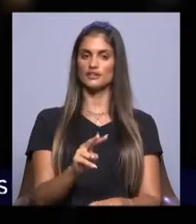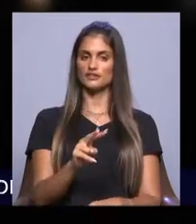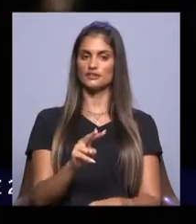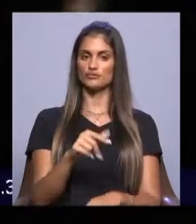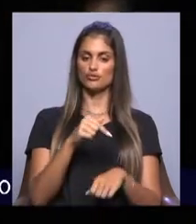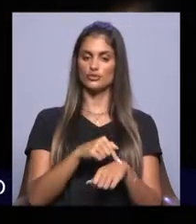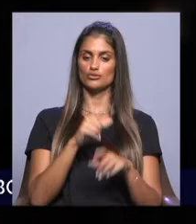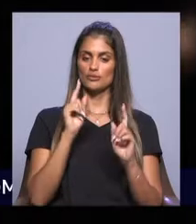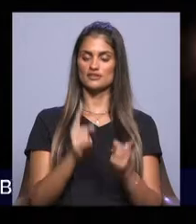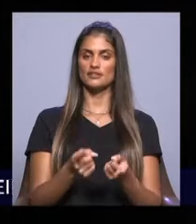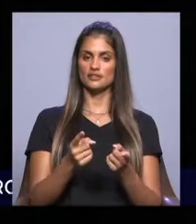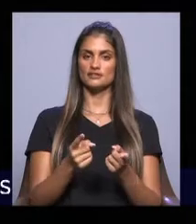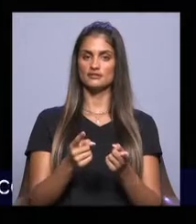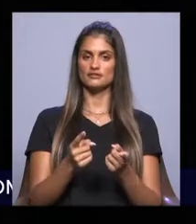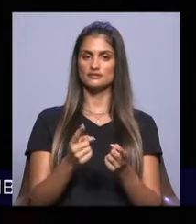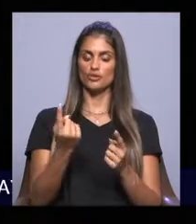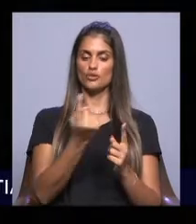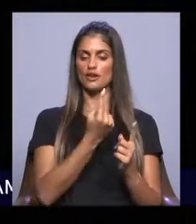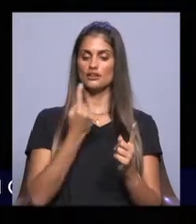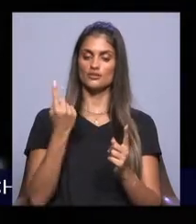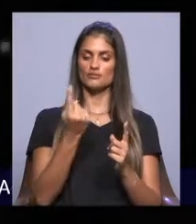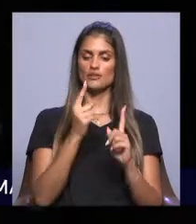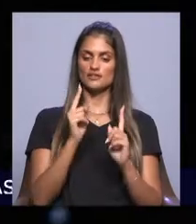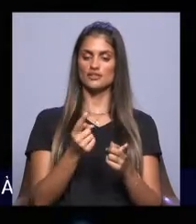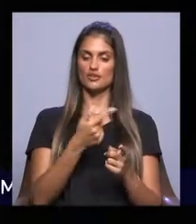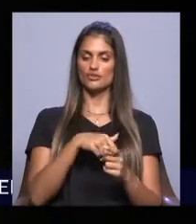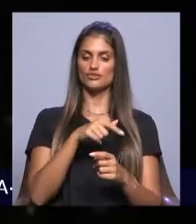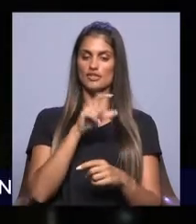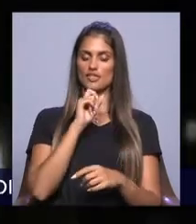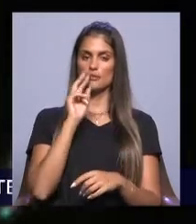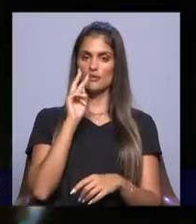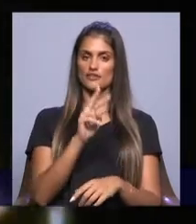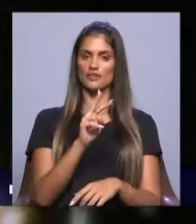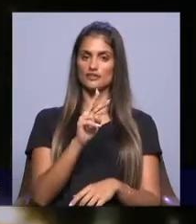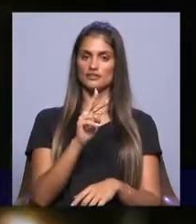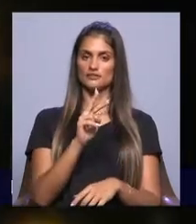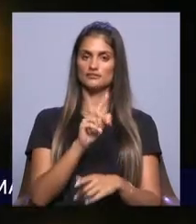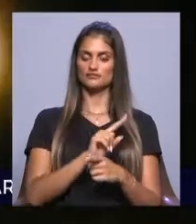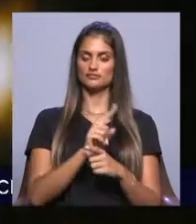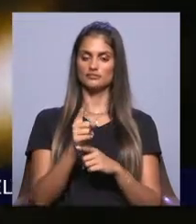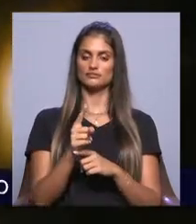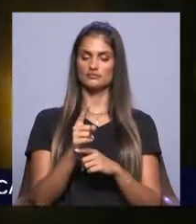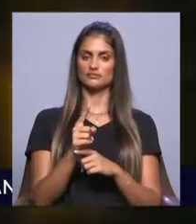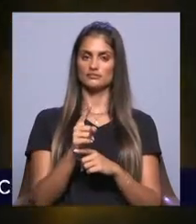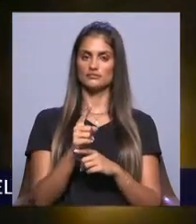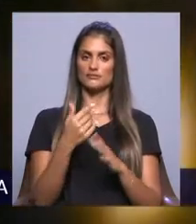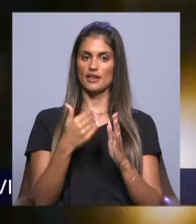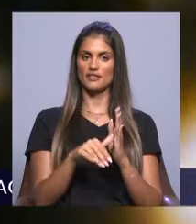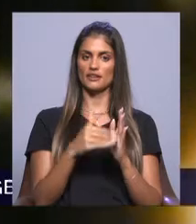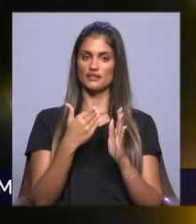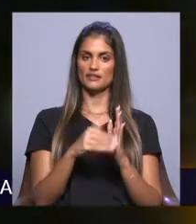que começa a rodar. E conseguimos medir também a sua velocidade de rotação, que é uma velocidade média